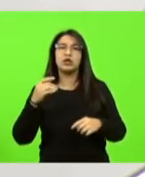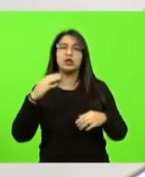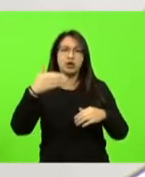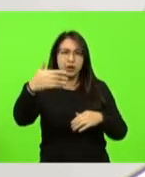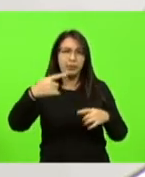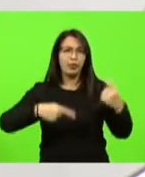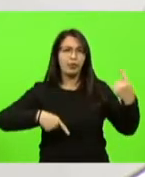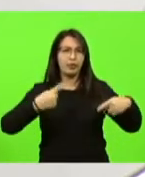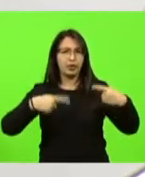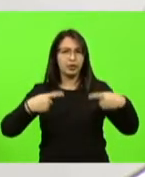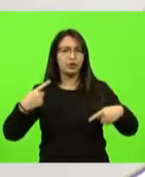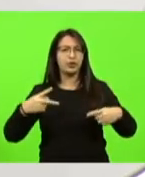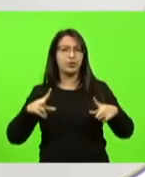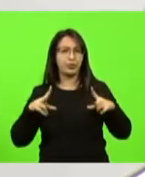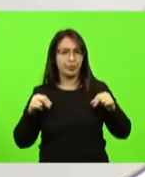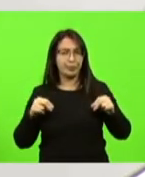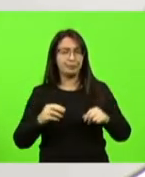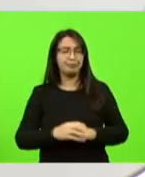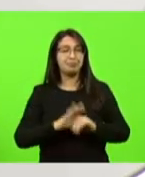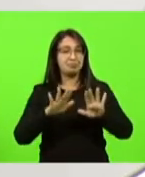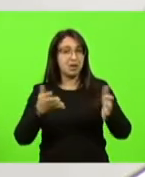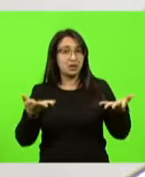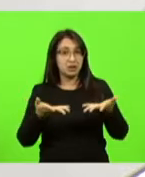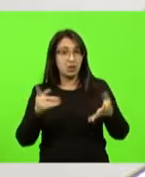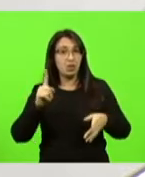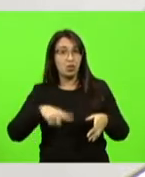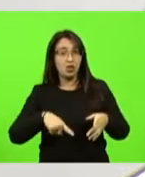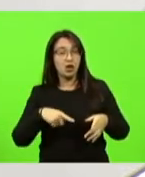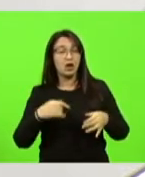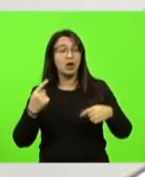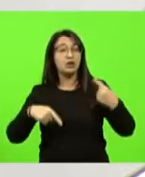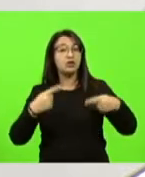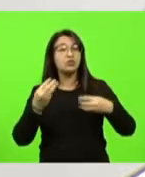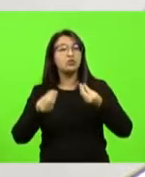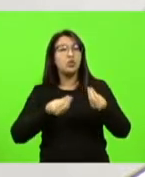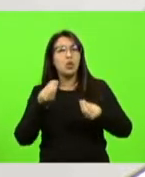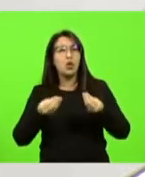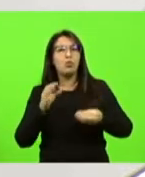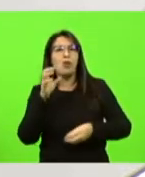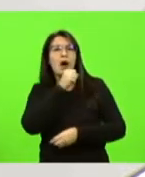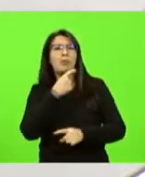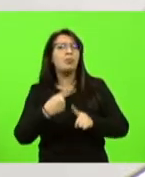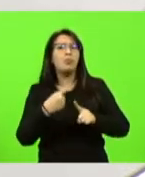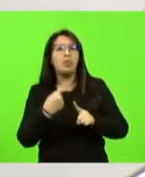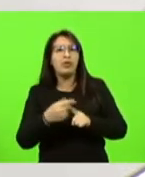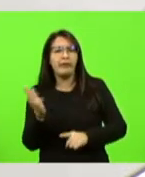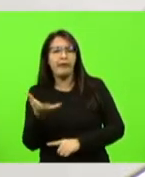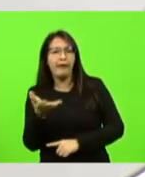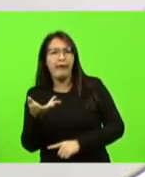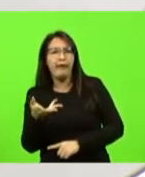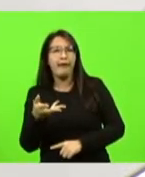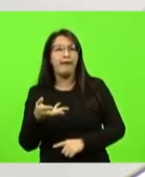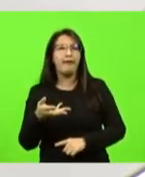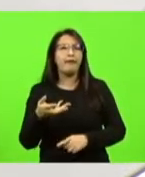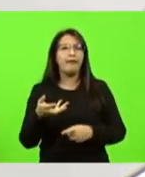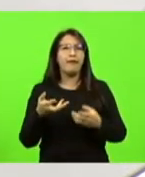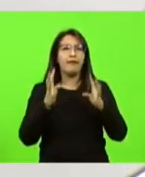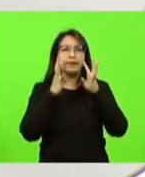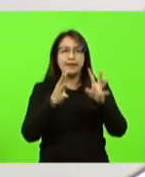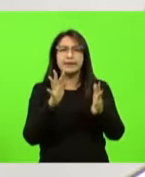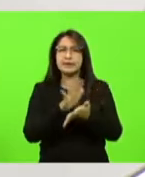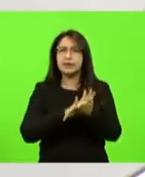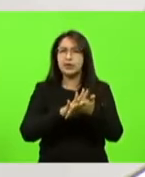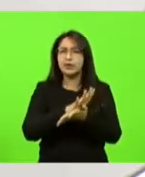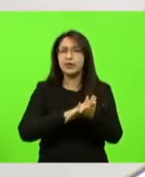mas não é o mérito que eu estou discutindo, eu estou discutindo aqui a forma, o assodamento, a pressa, a desatenção ao